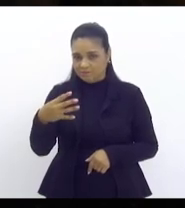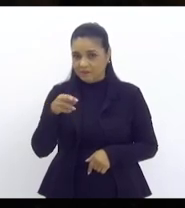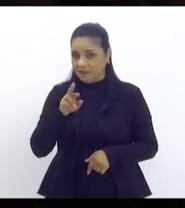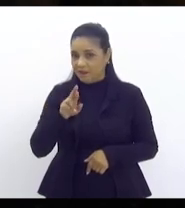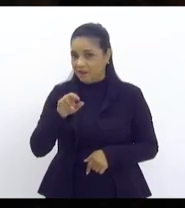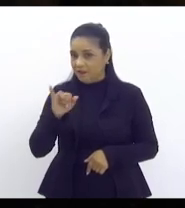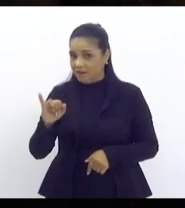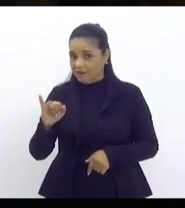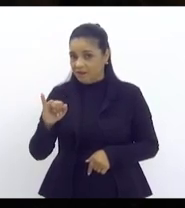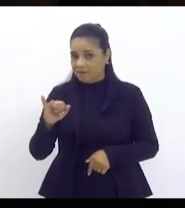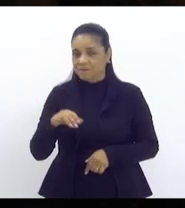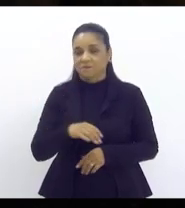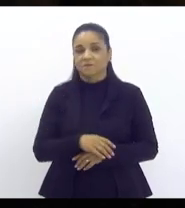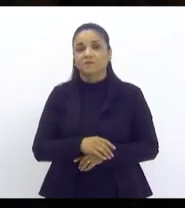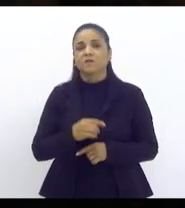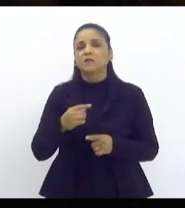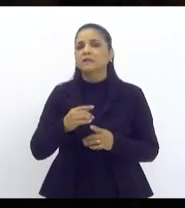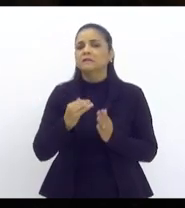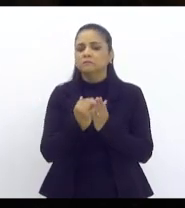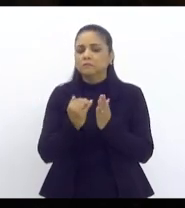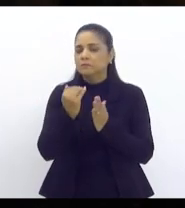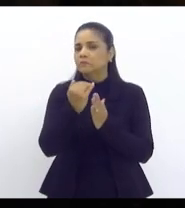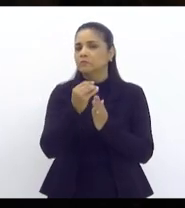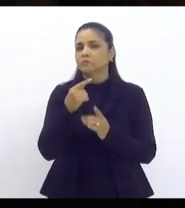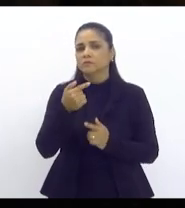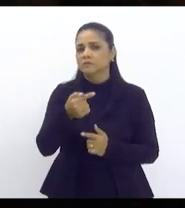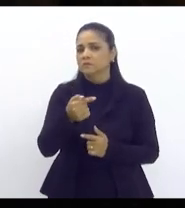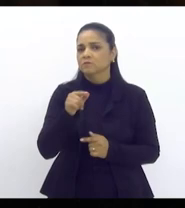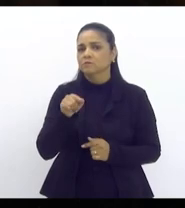E cresceu por quê? Porque